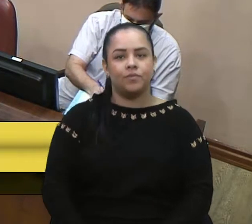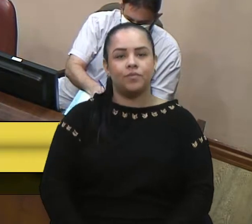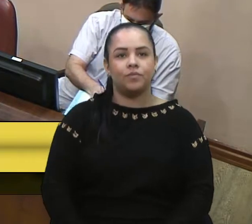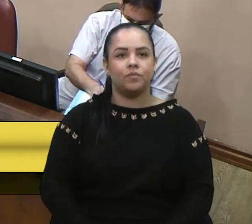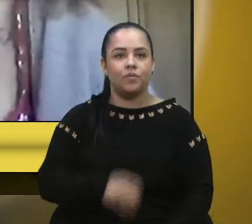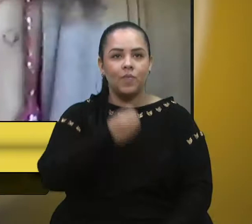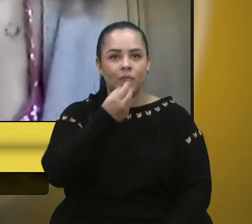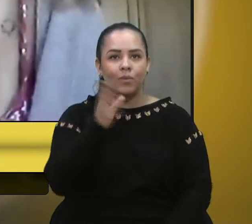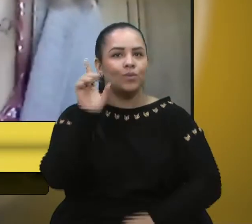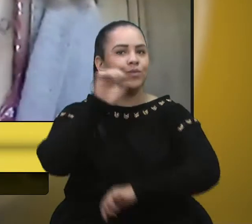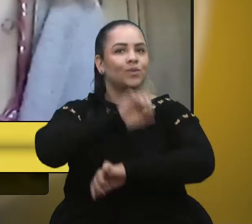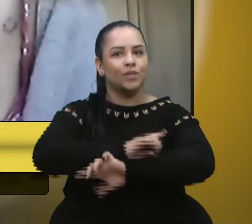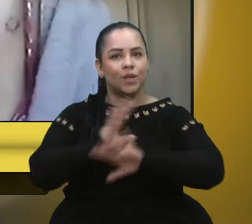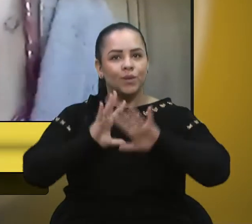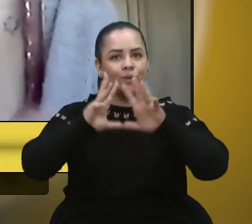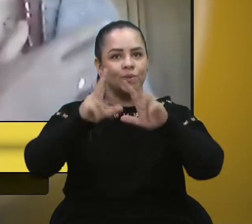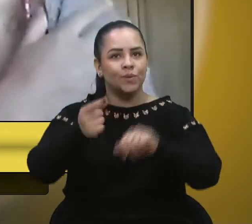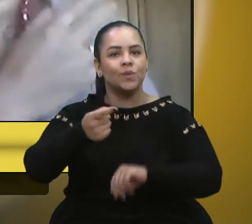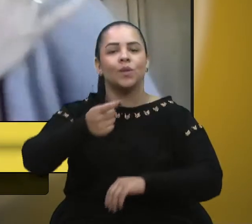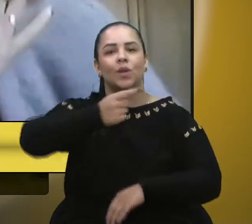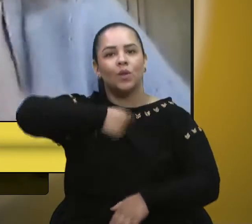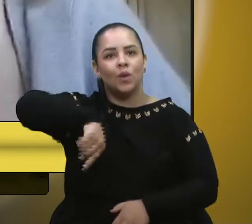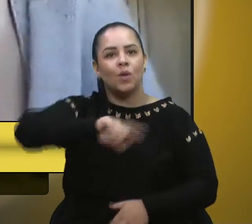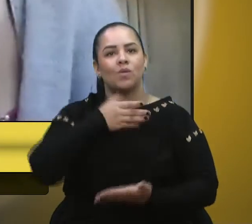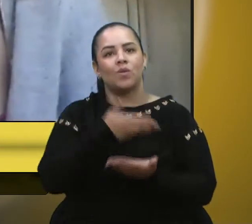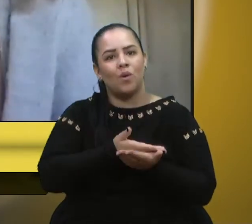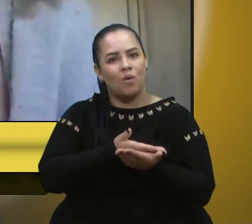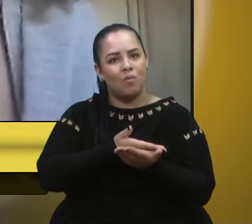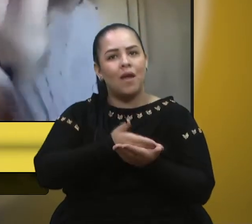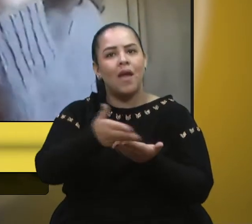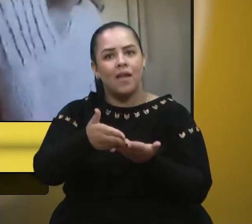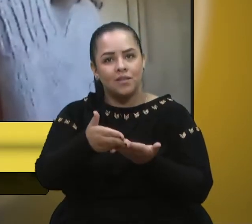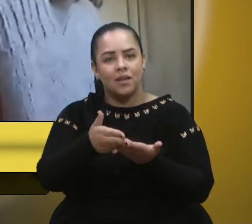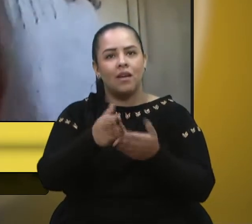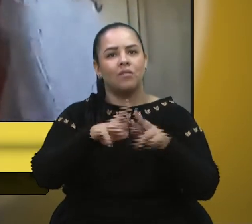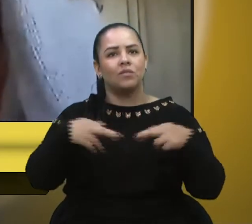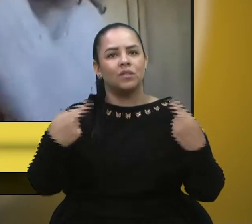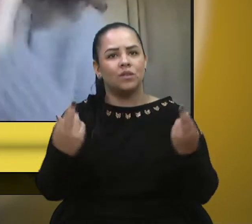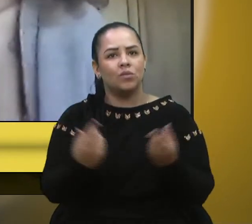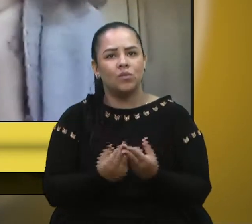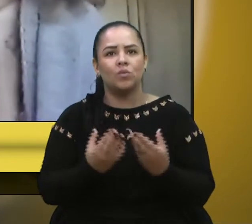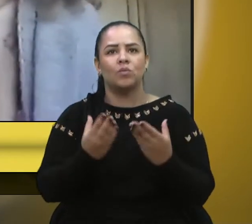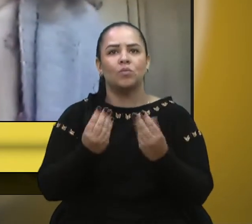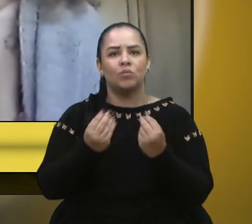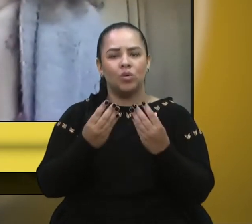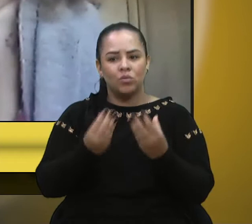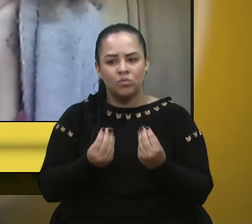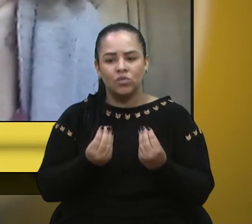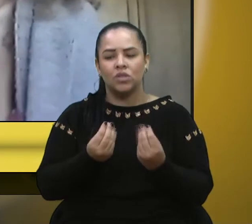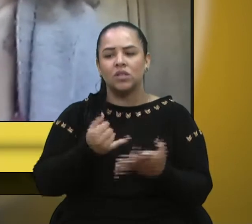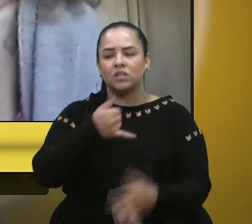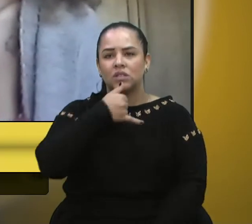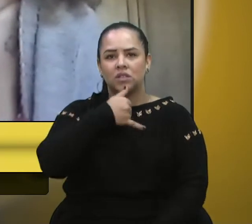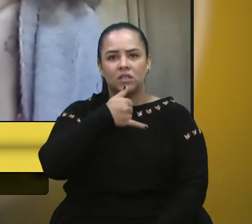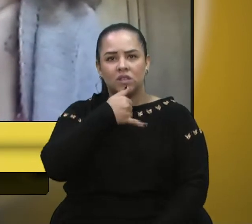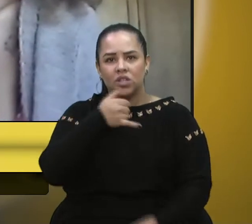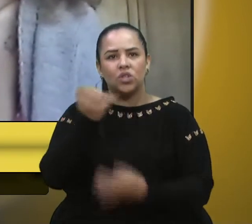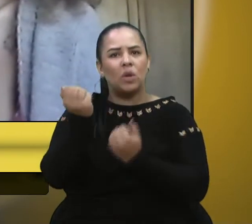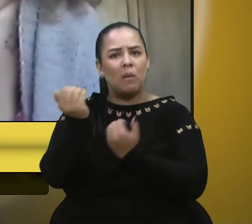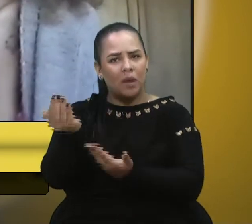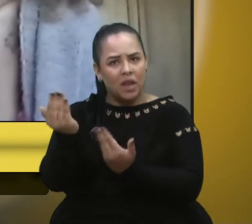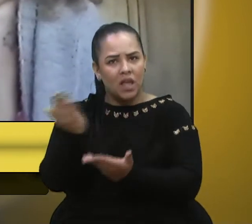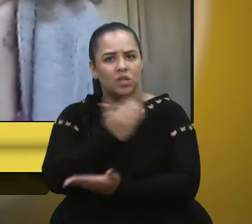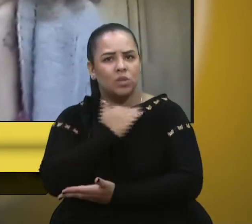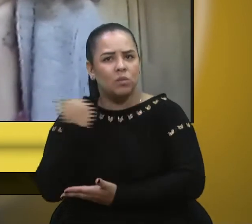todos e todas. Nós iniciamos a sessão com muitos votos de pesar que demonstram a gravidade da situação que nós